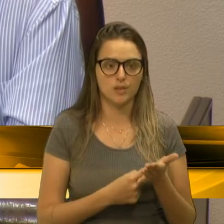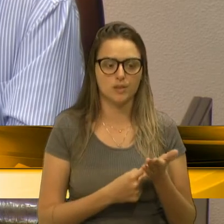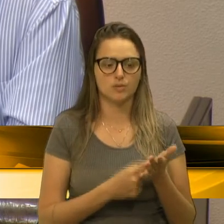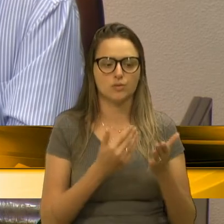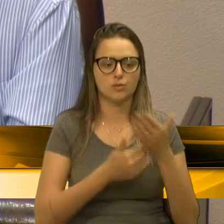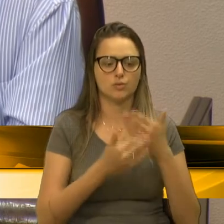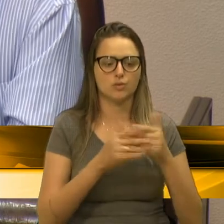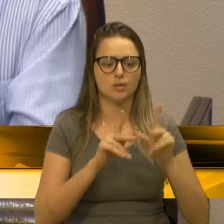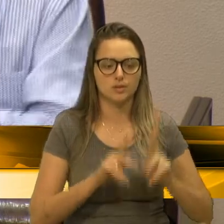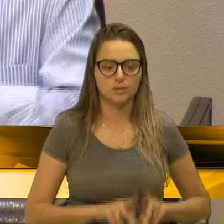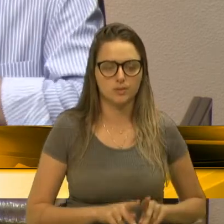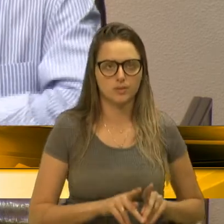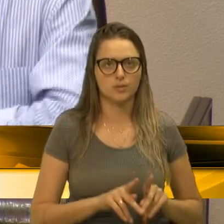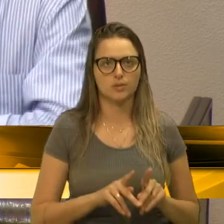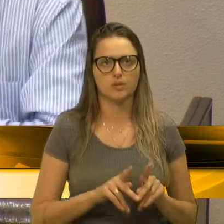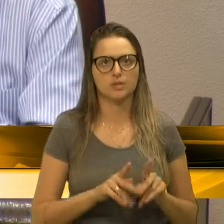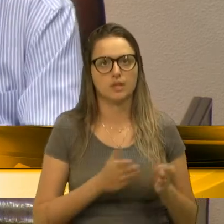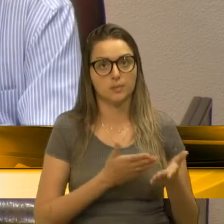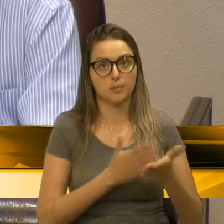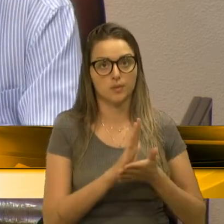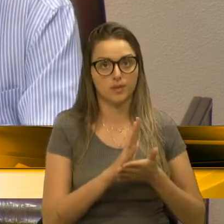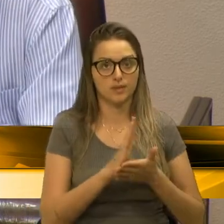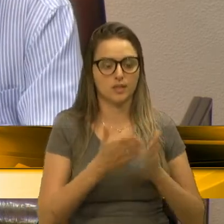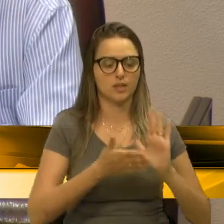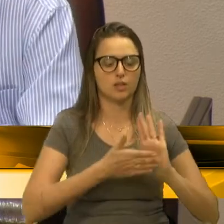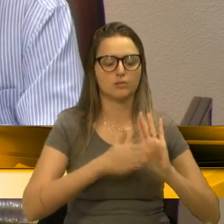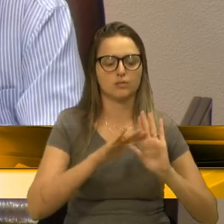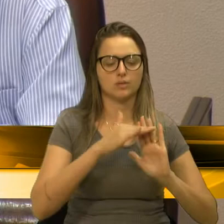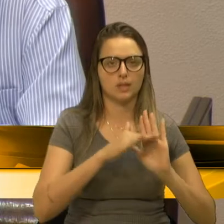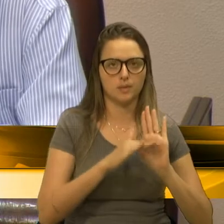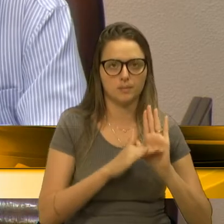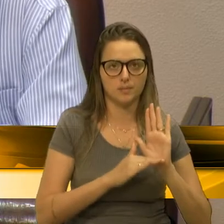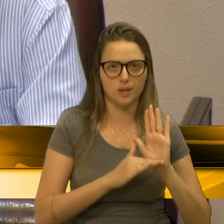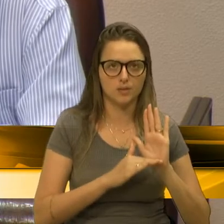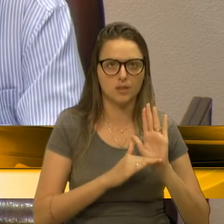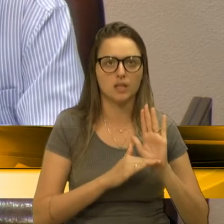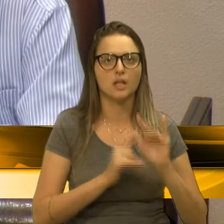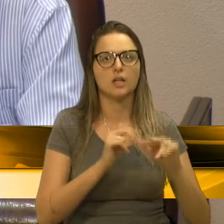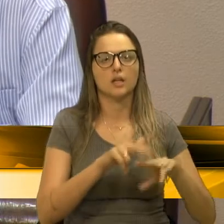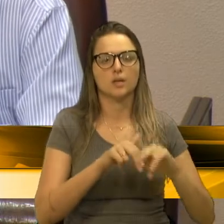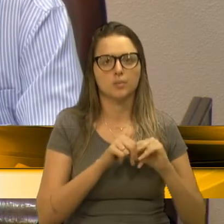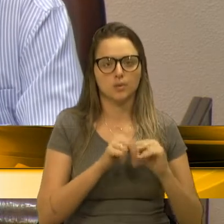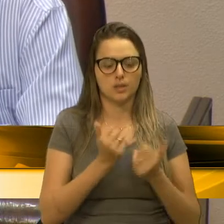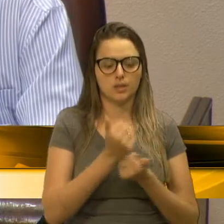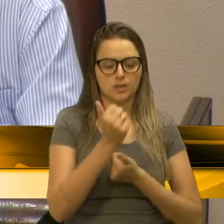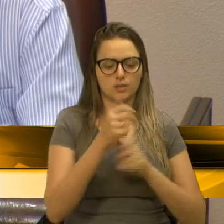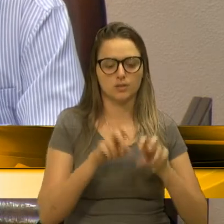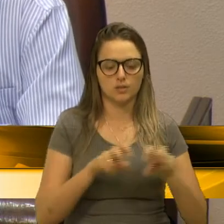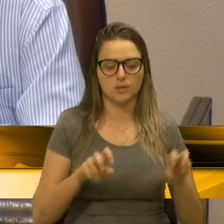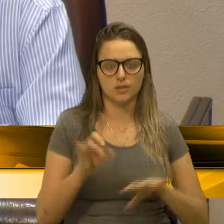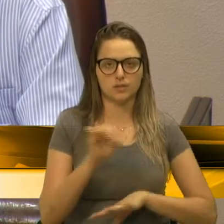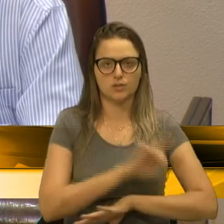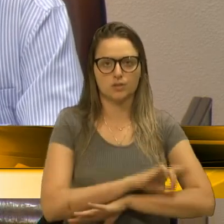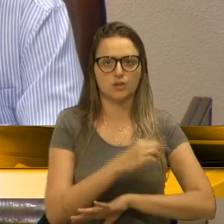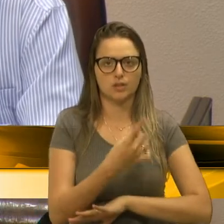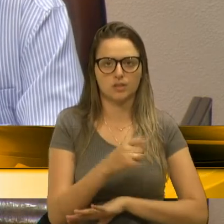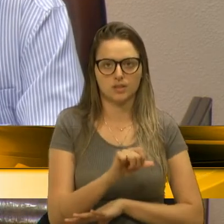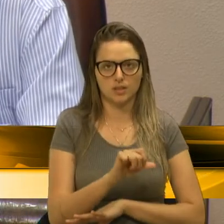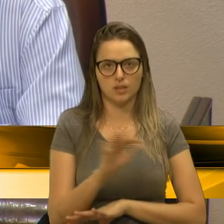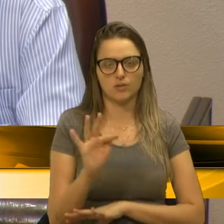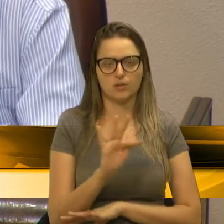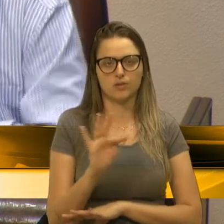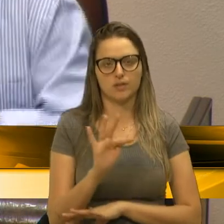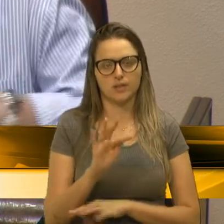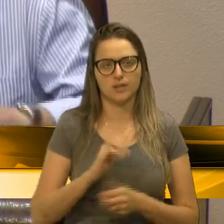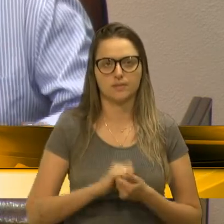discussão e aprovação da pauta de extrema importância. Desse modo, a mesa diretora propõe nova data 19/2 em horário